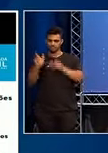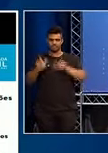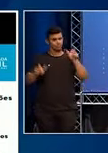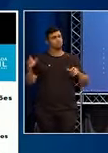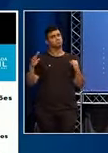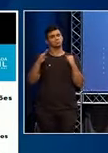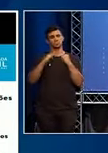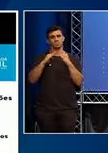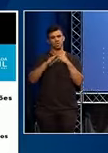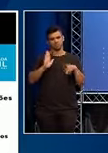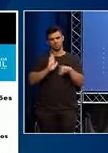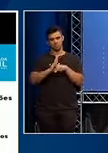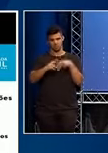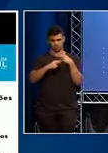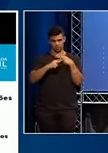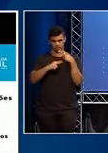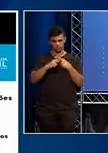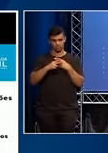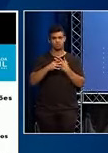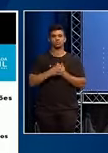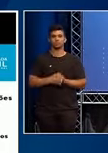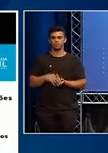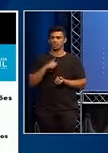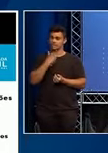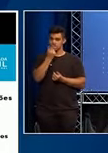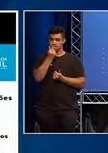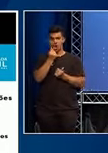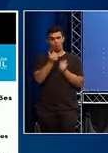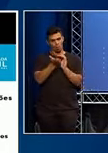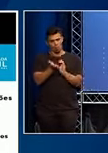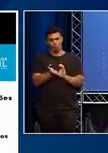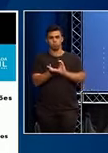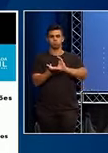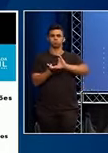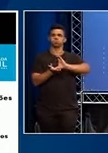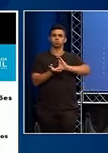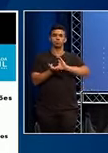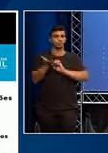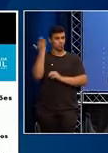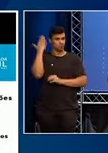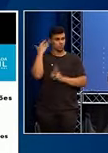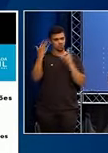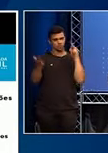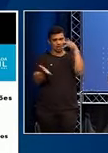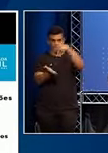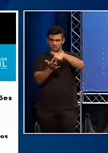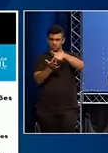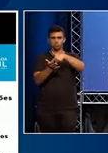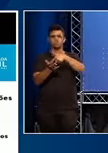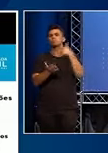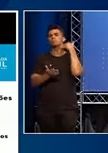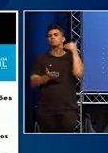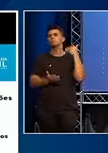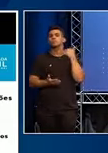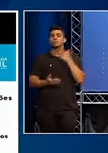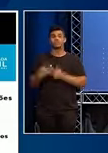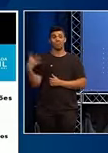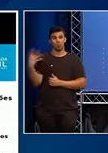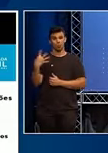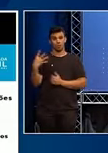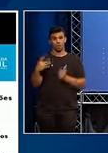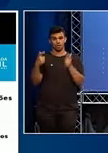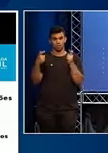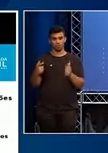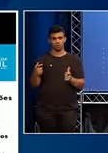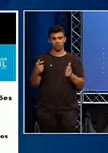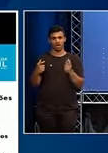da Caixa, e são valores muito grandes. A gente, quando assumiu o banco, estava em 4º lugar e passamos